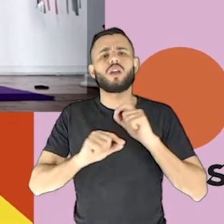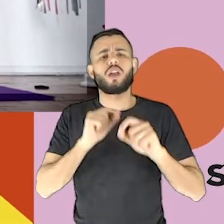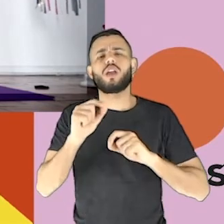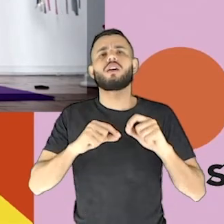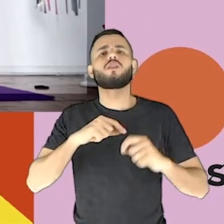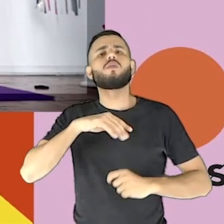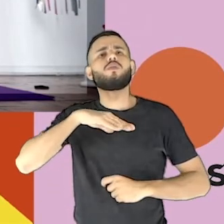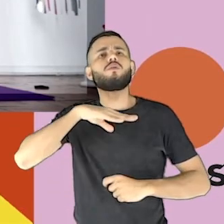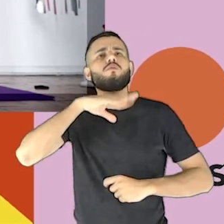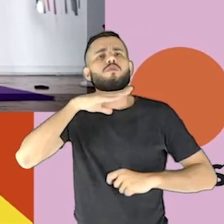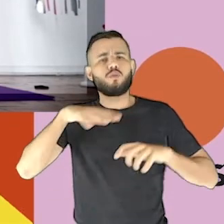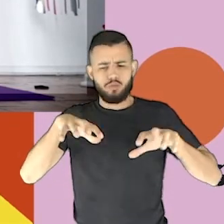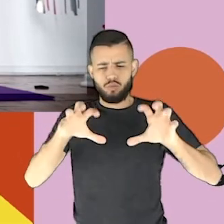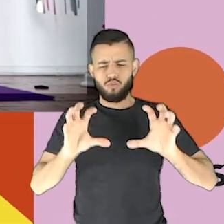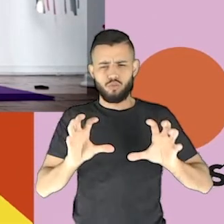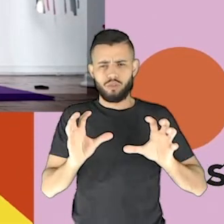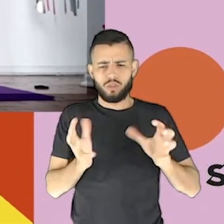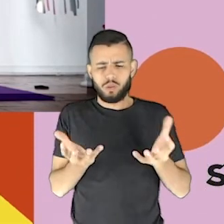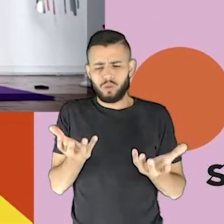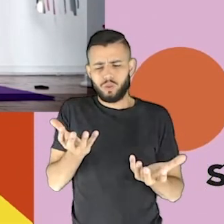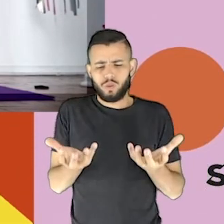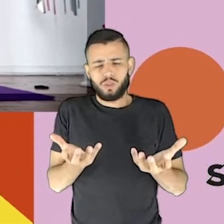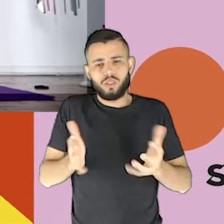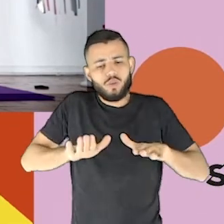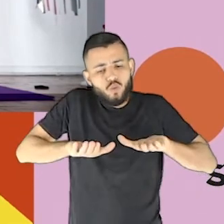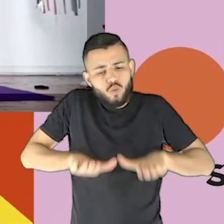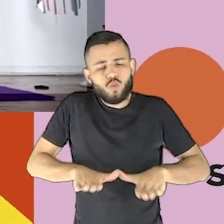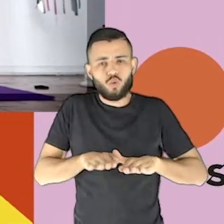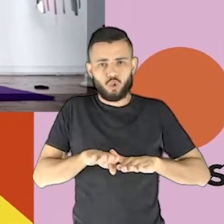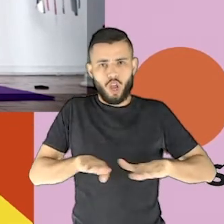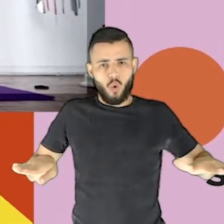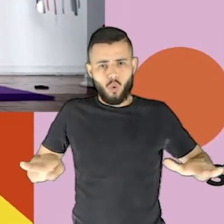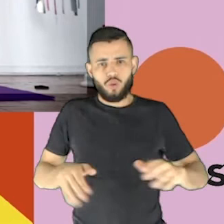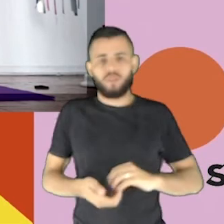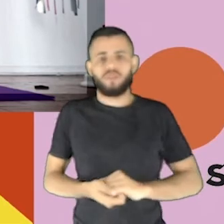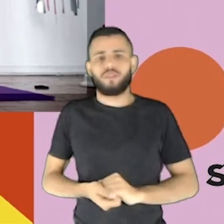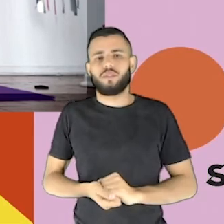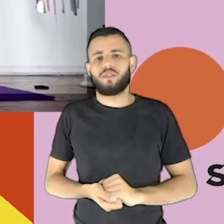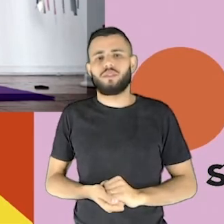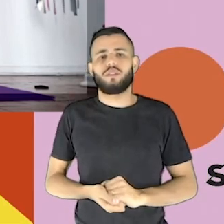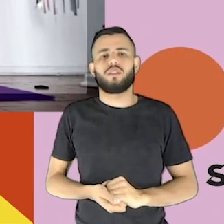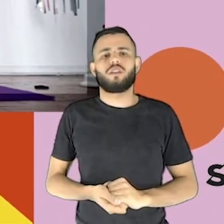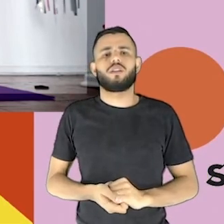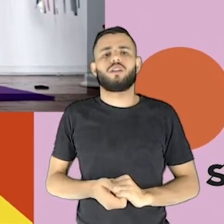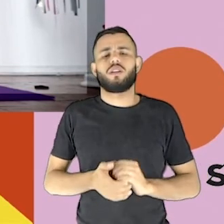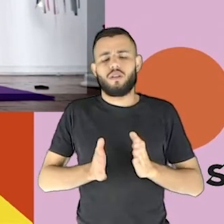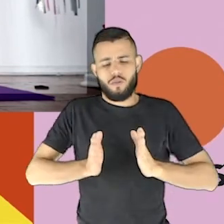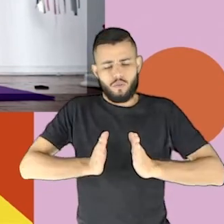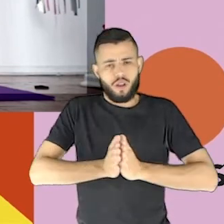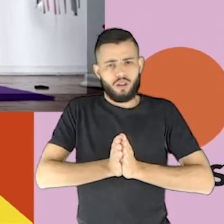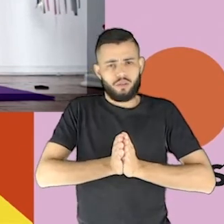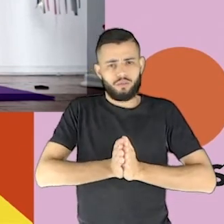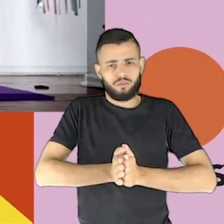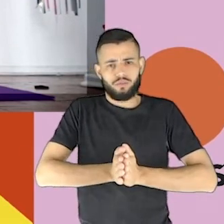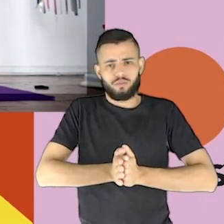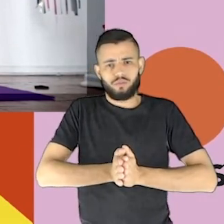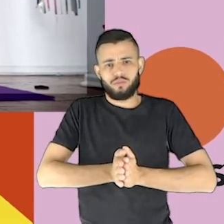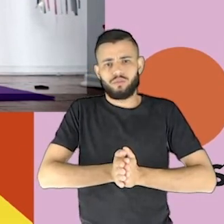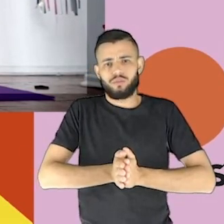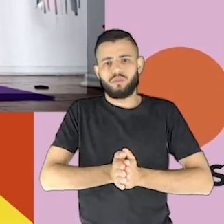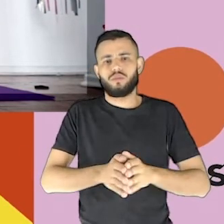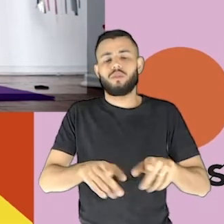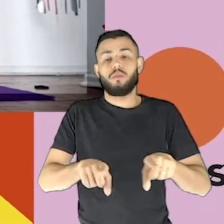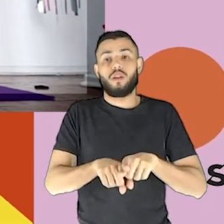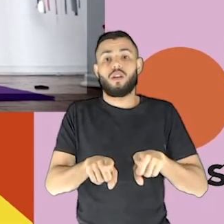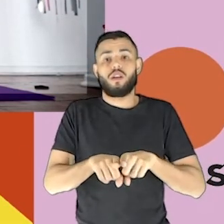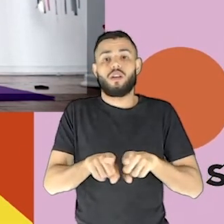ossinhos aqui da bunda, tá? Dá uma balançadinha que você sente ele aqui. Aí deixa esses pés juntos. A largura que entre o